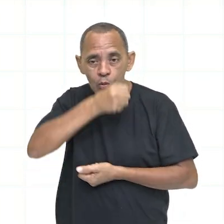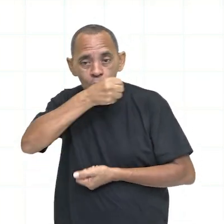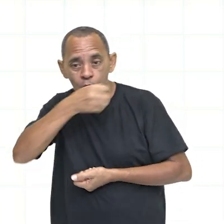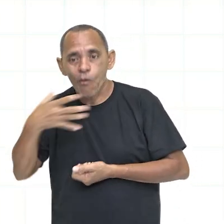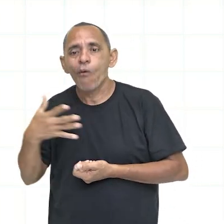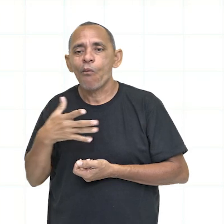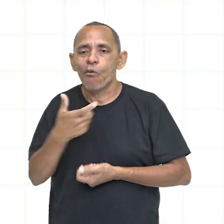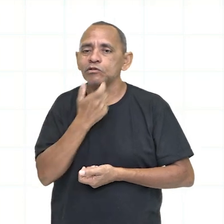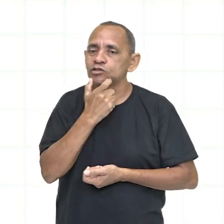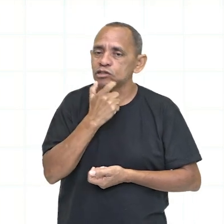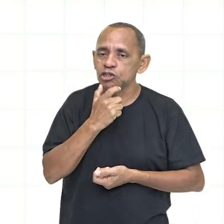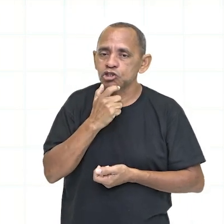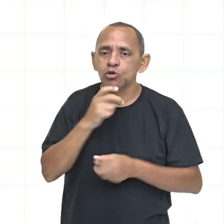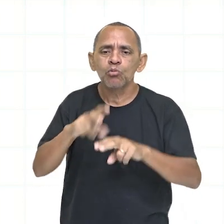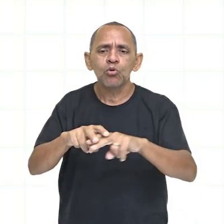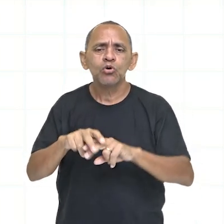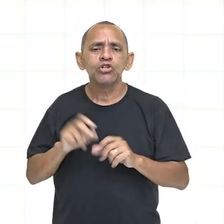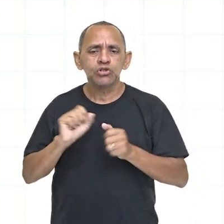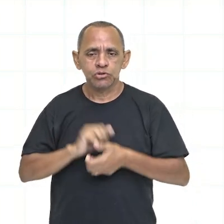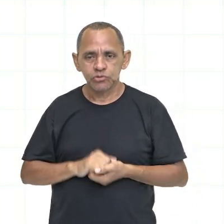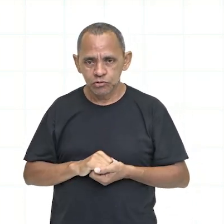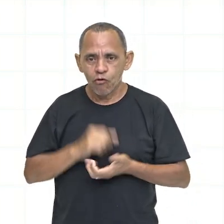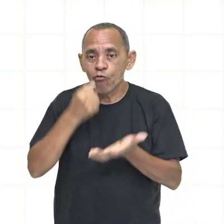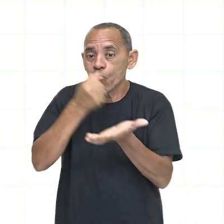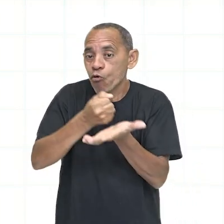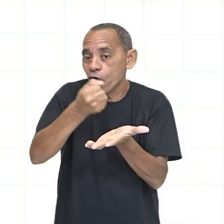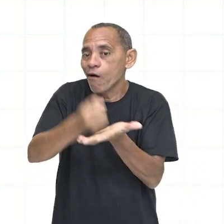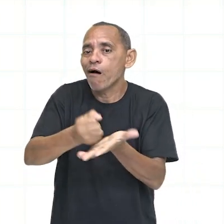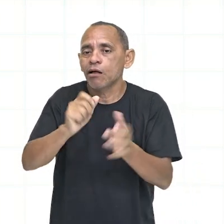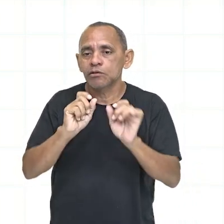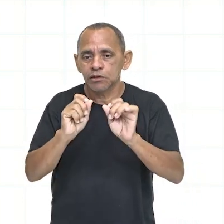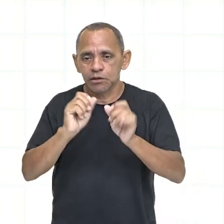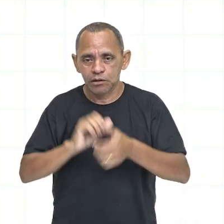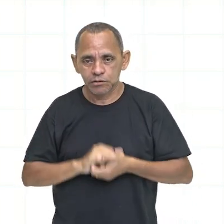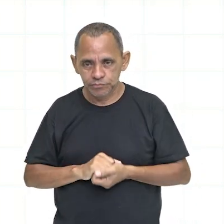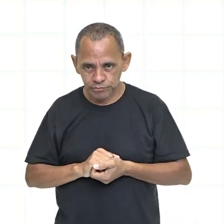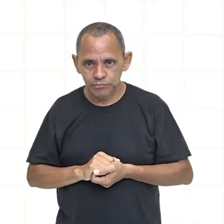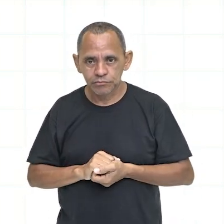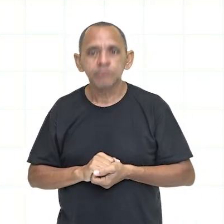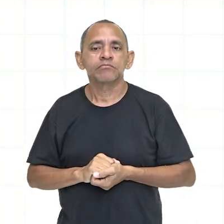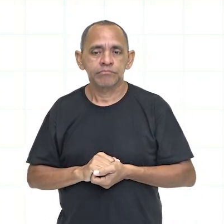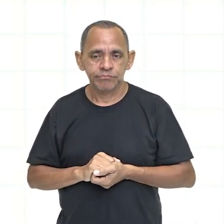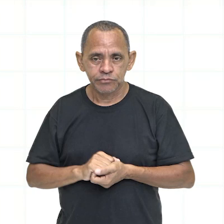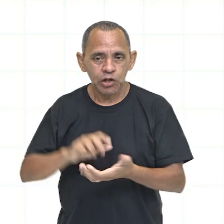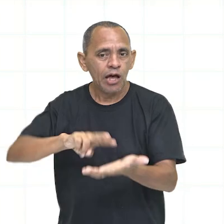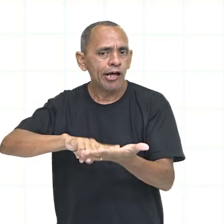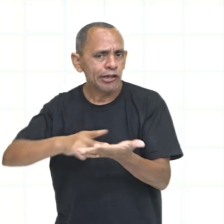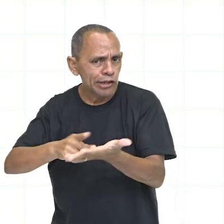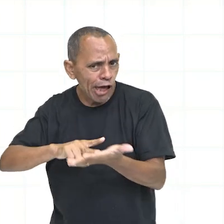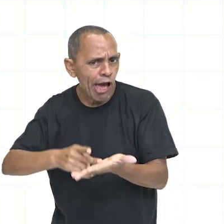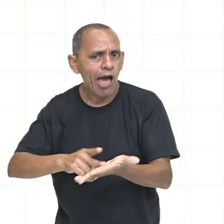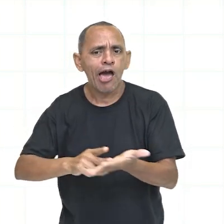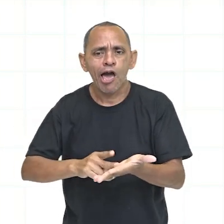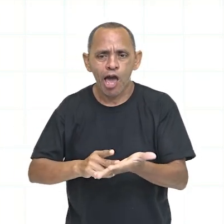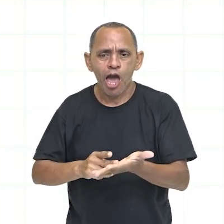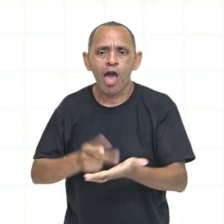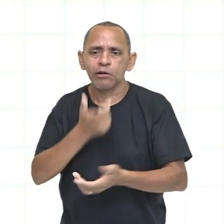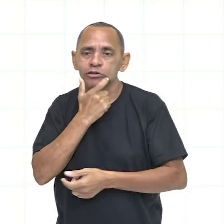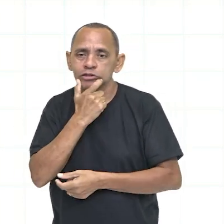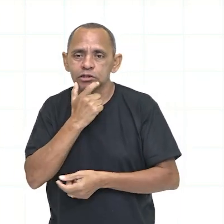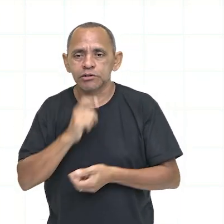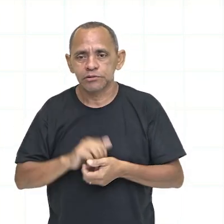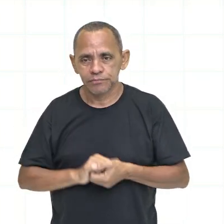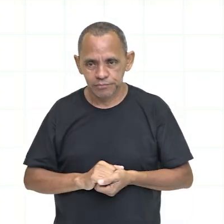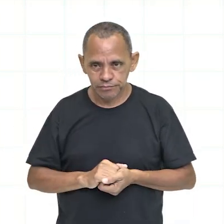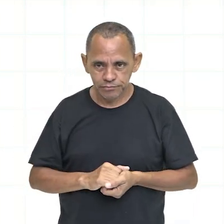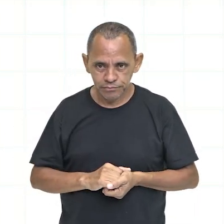consequentemente, ela foi admitida como tutora de língua, tá certo? Da língua inglesa aqui no